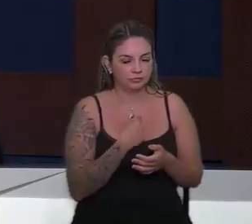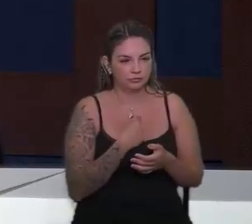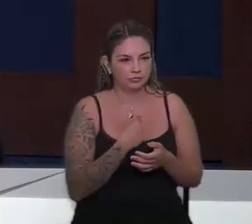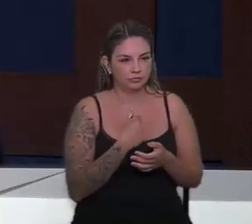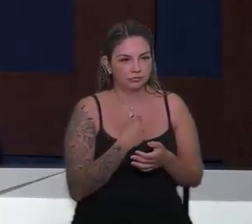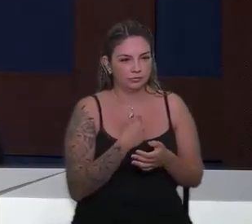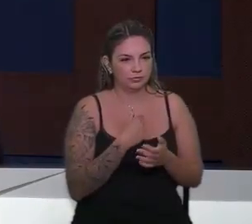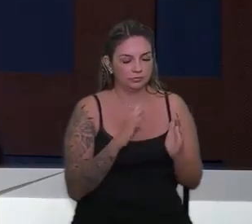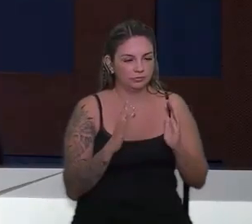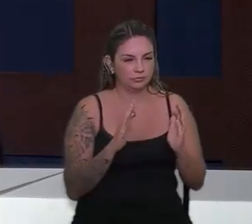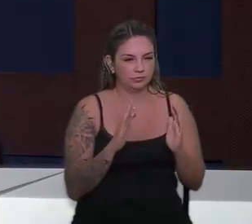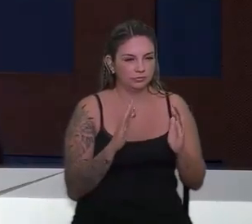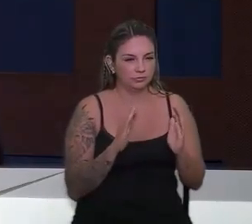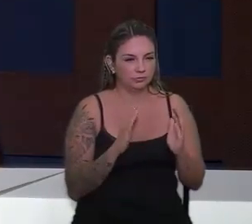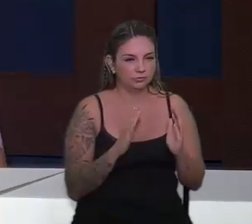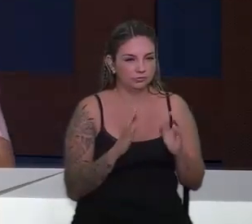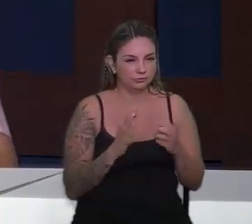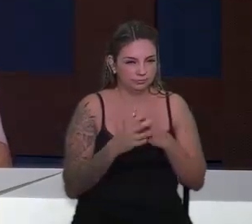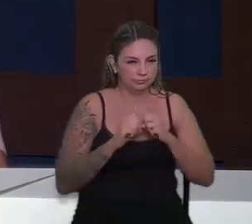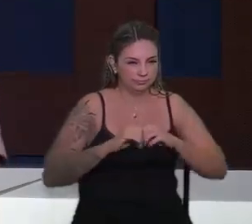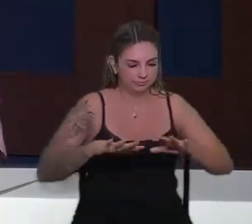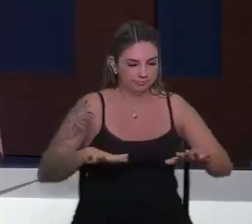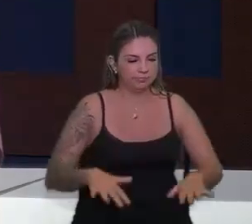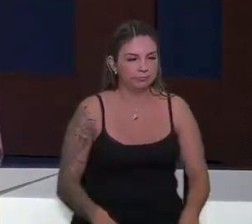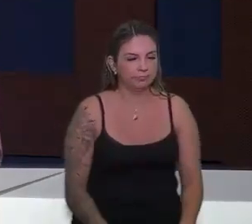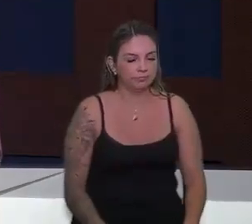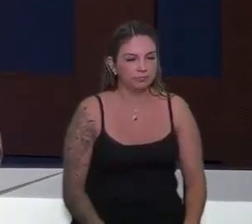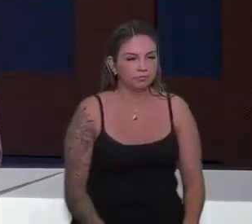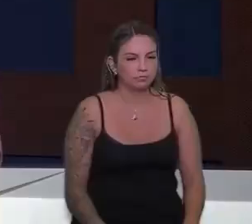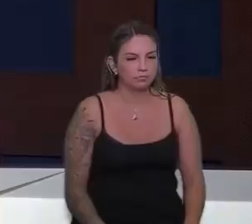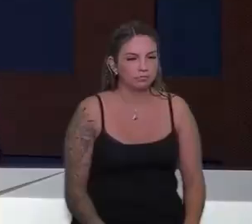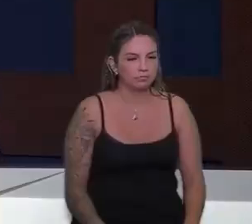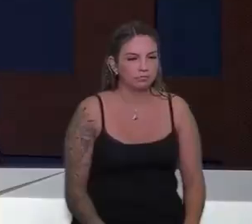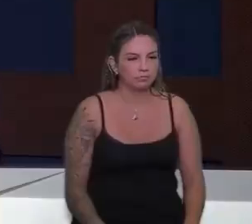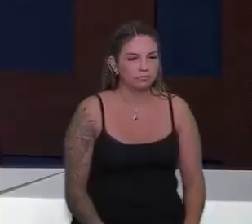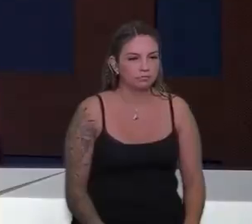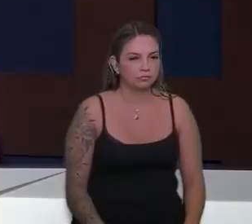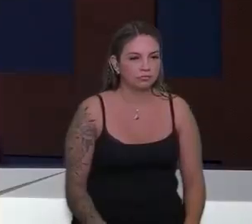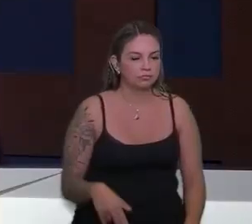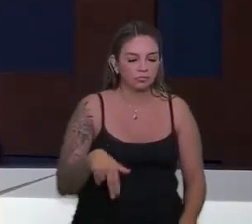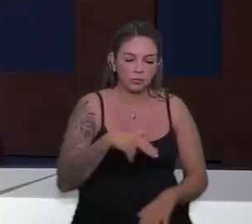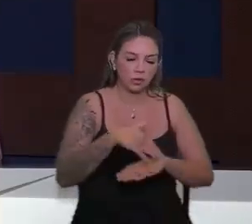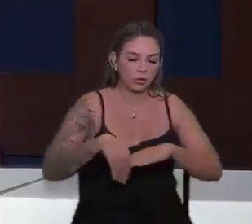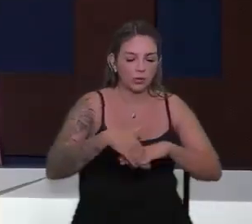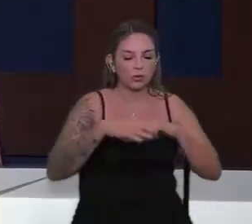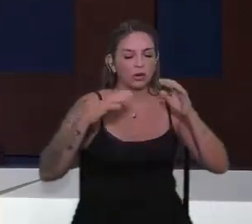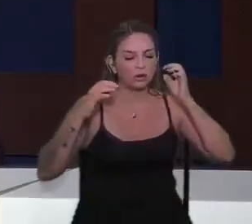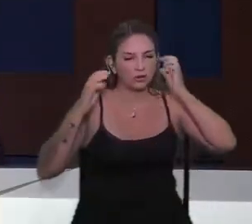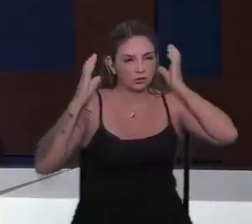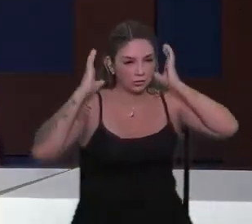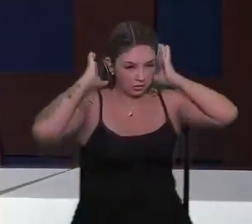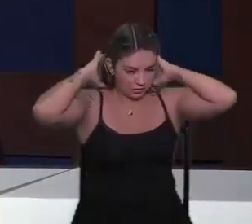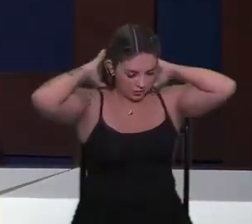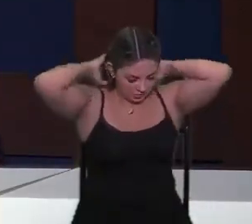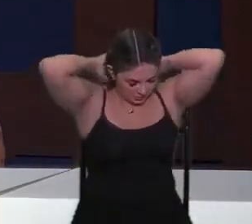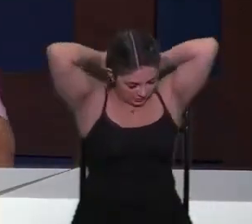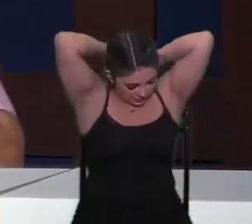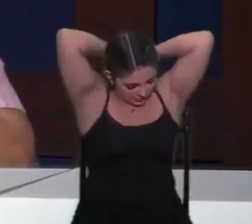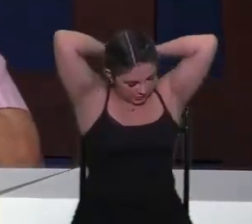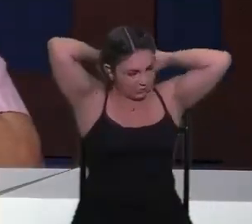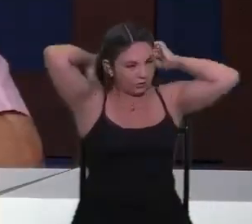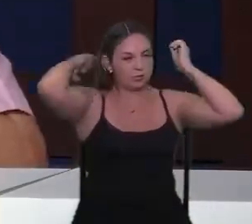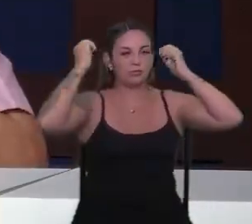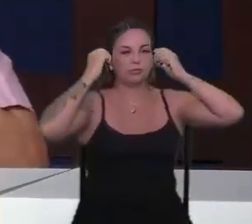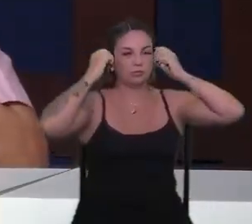passa por o período da pandemia. E é um idoso que caminha muito pelas ruas do bairro, ele gosta de andar pelo